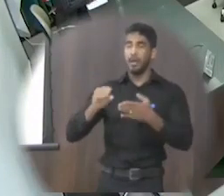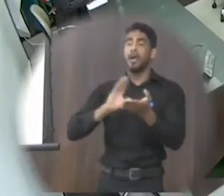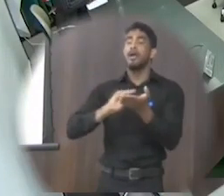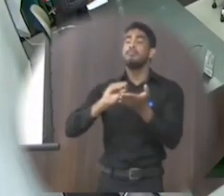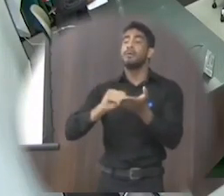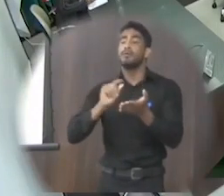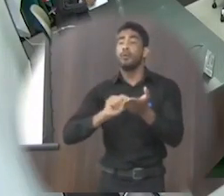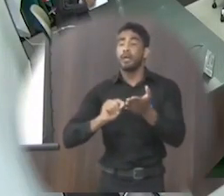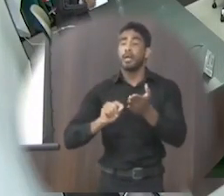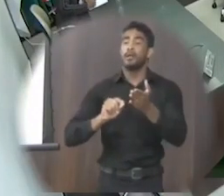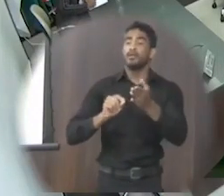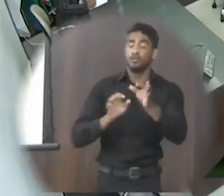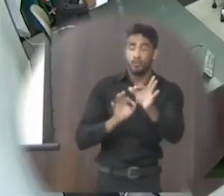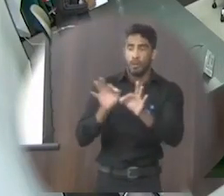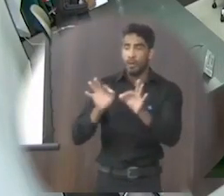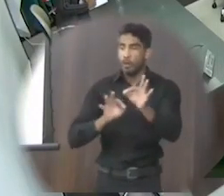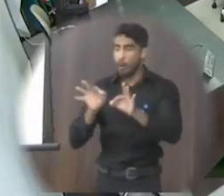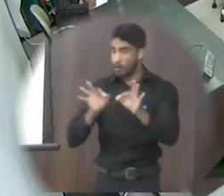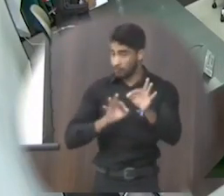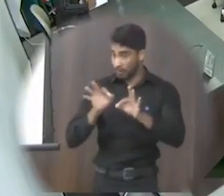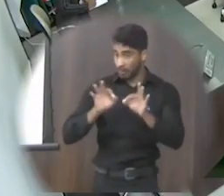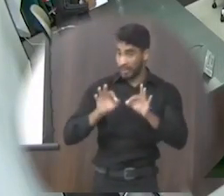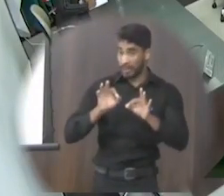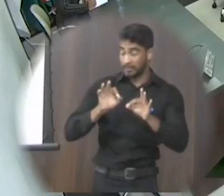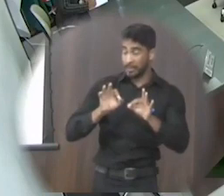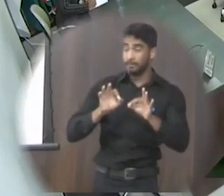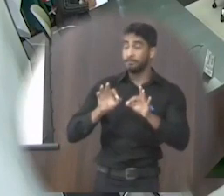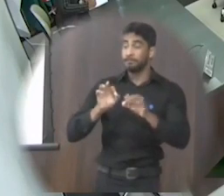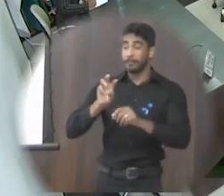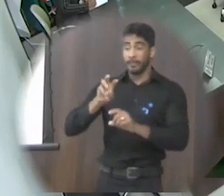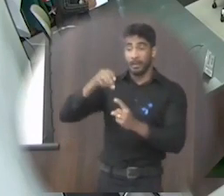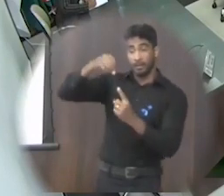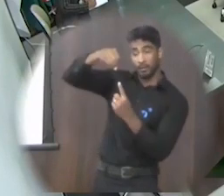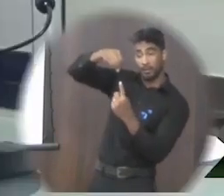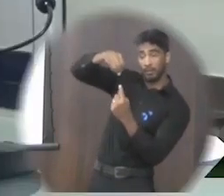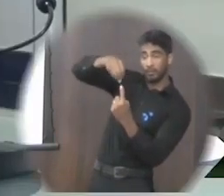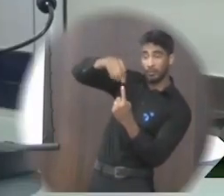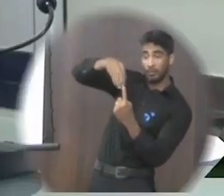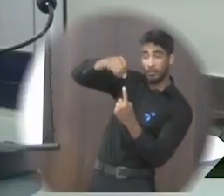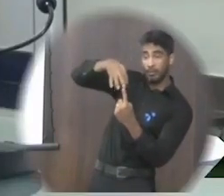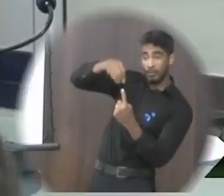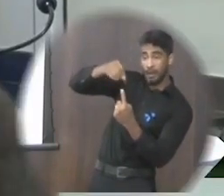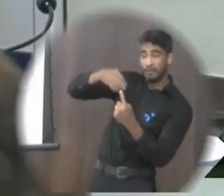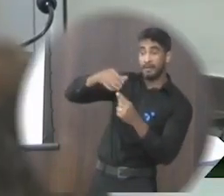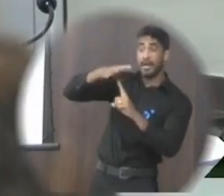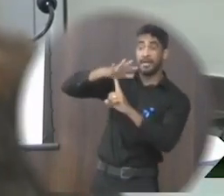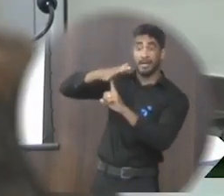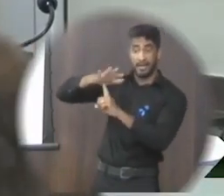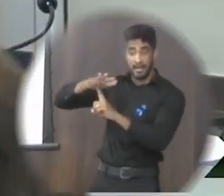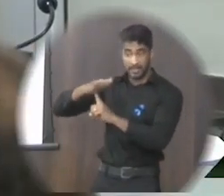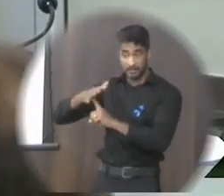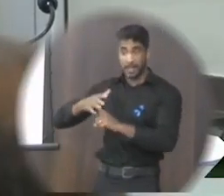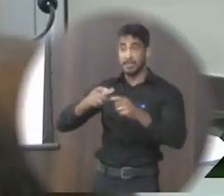dispõe sobre o programa Wi-Fi comunitário nas praças e pontos turísticos